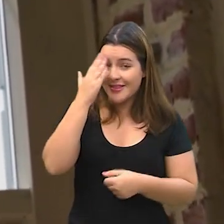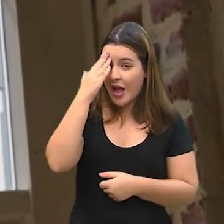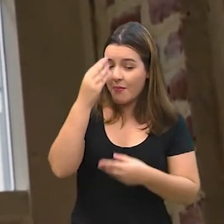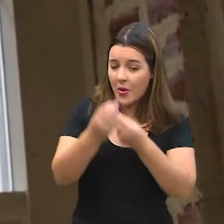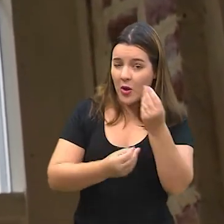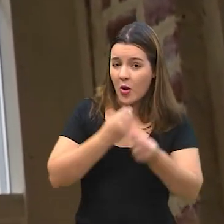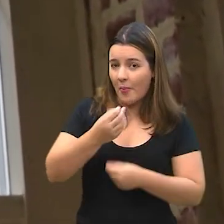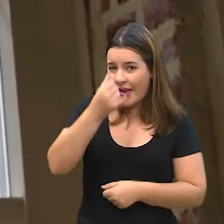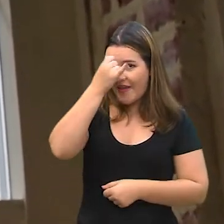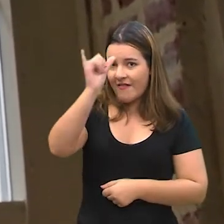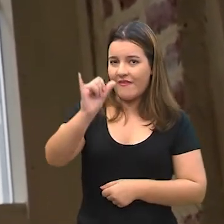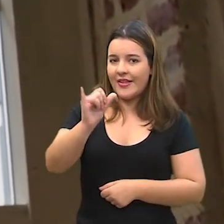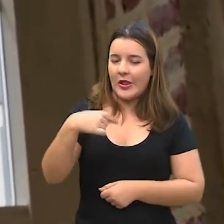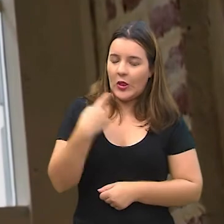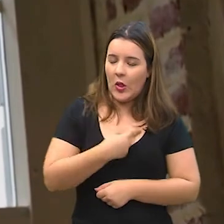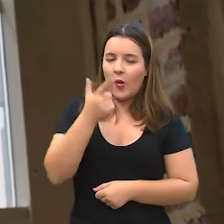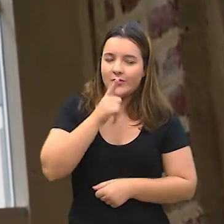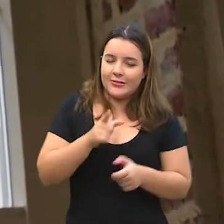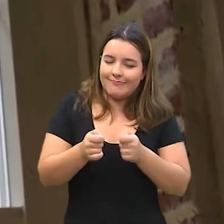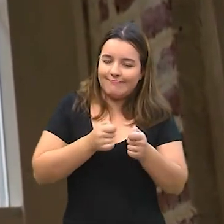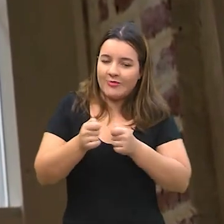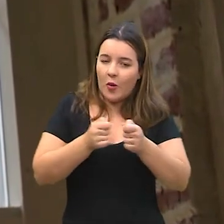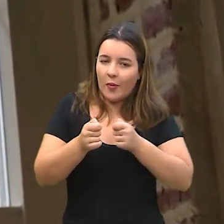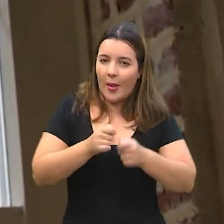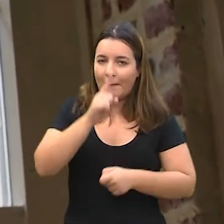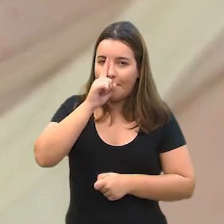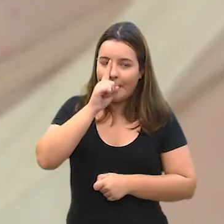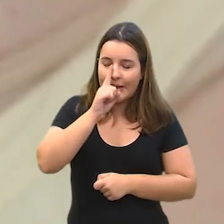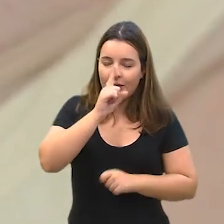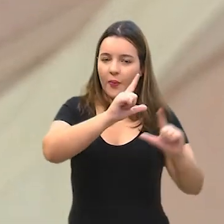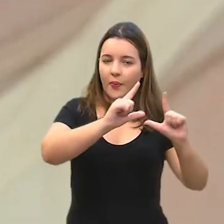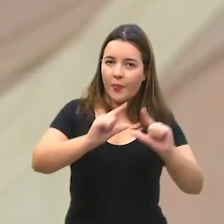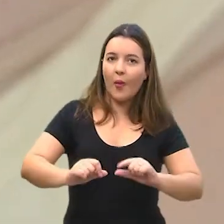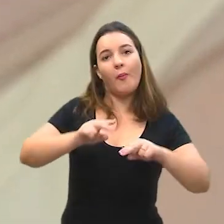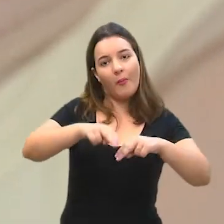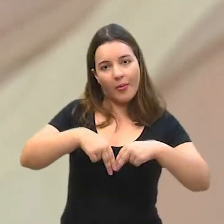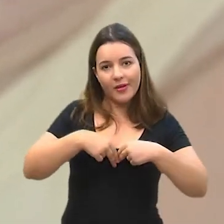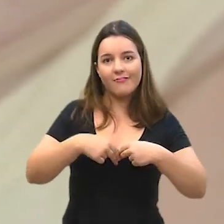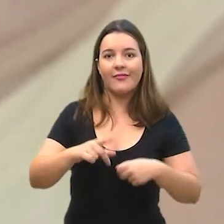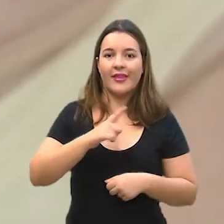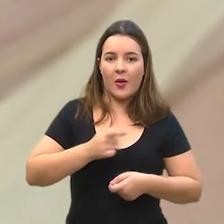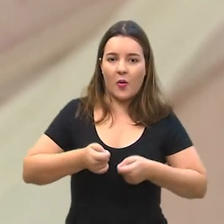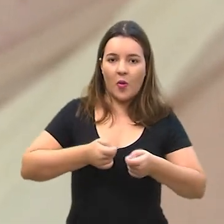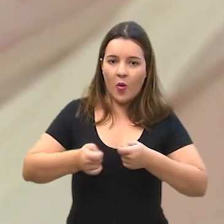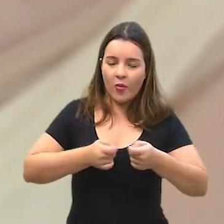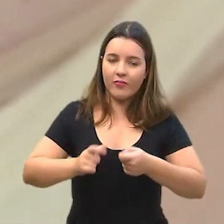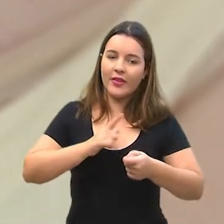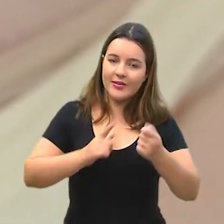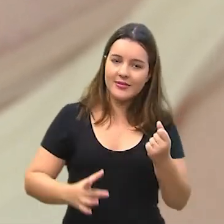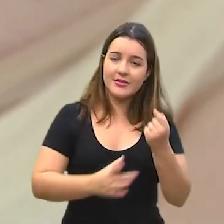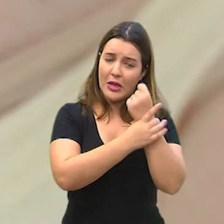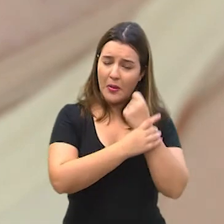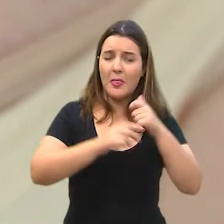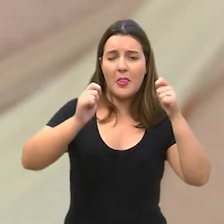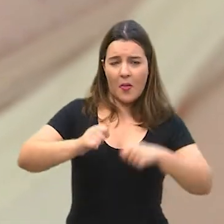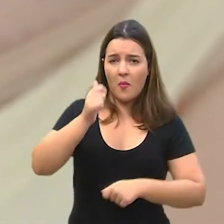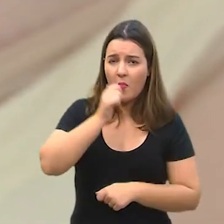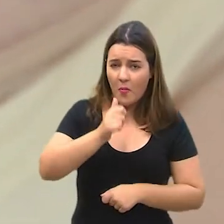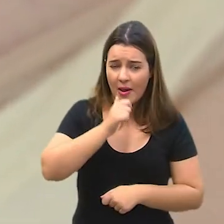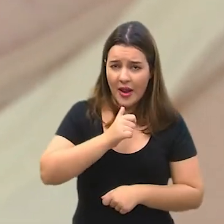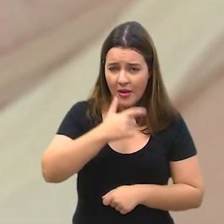iniciado, né, oportunamente, a pessoa não vai entrar nesse estágio de AIDS mesmo, da doença, né? E aí ela